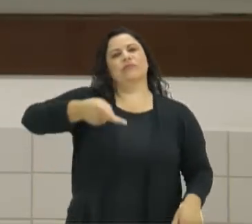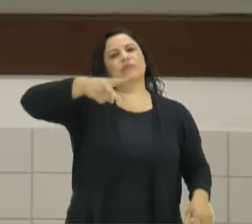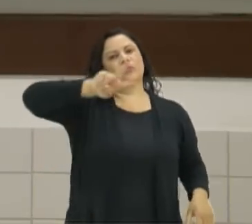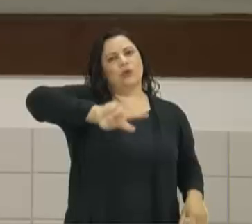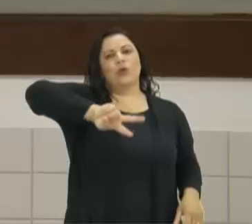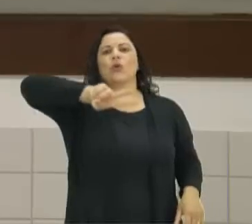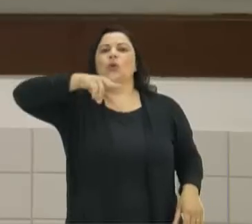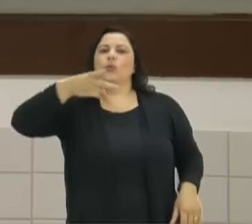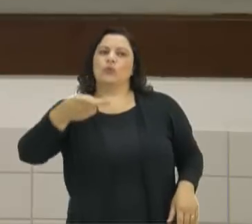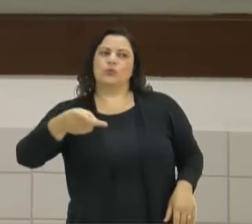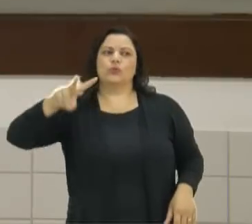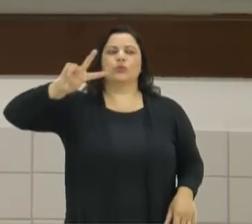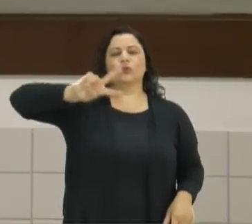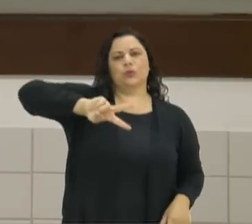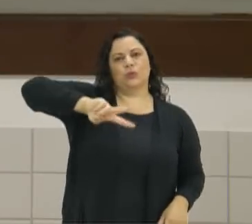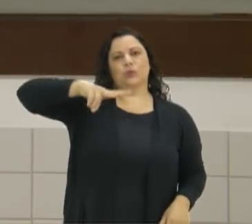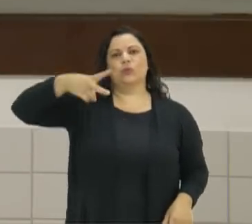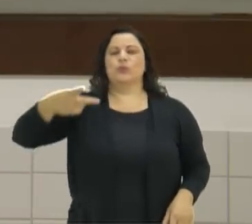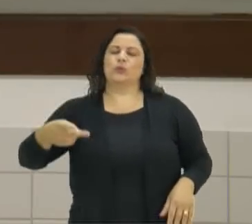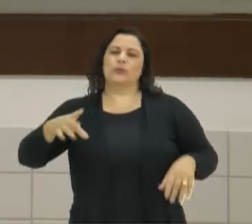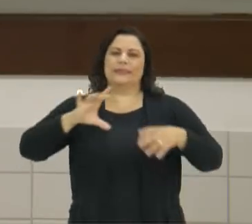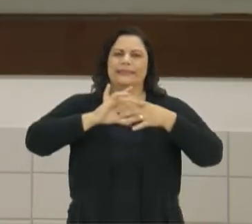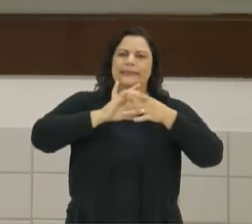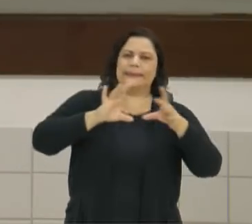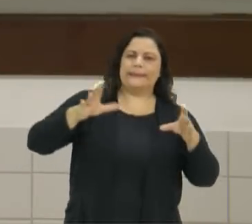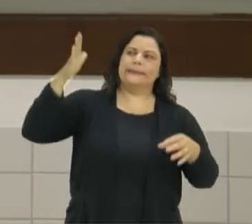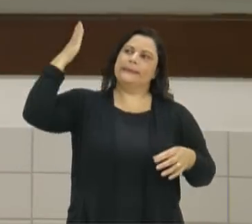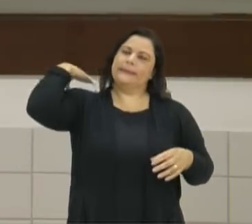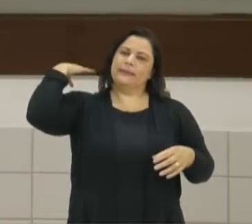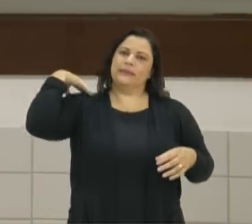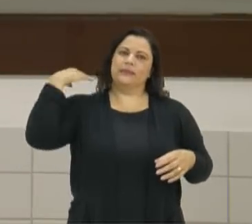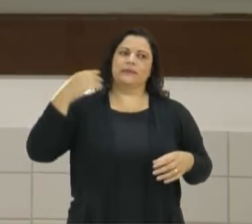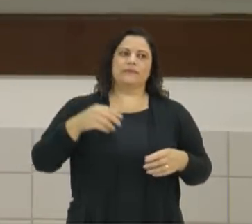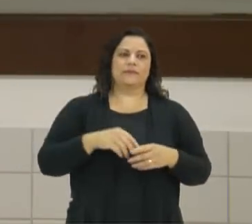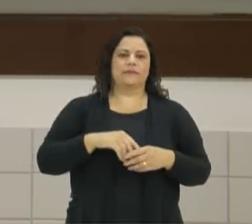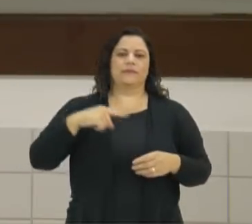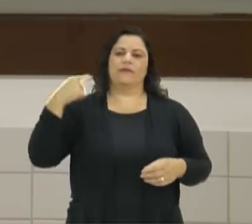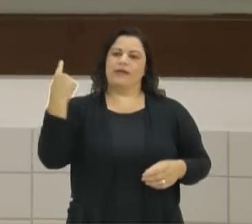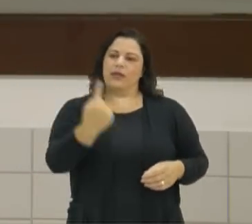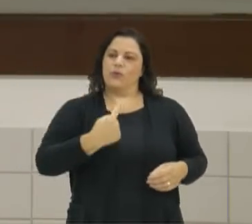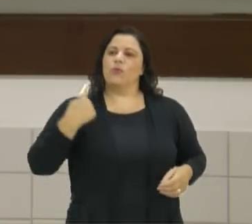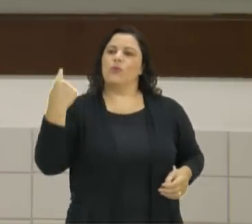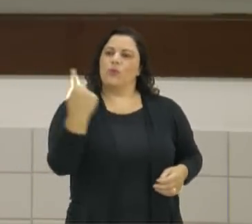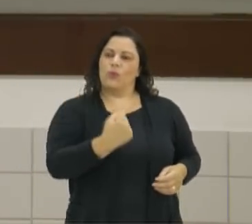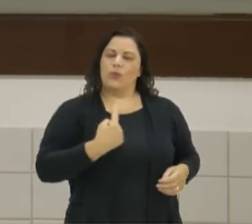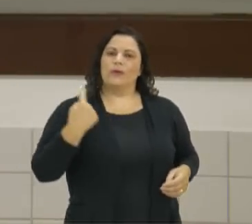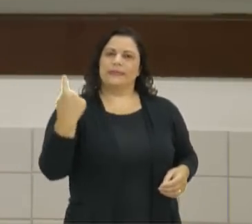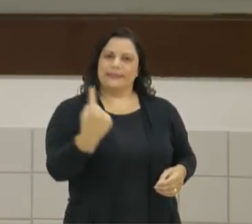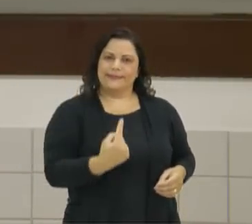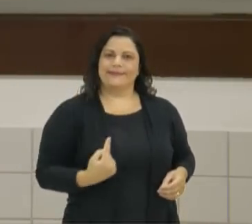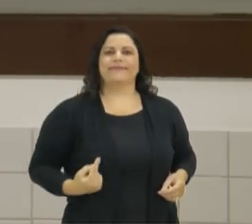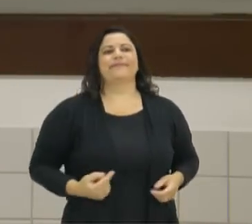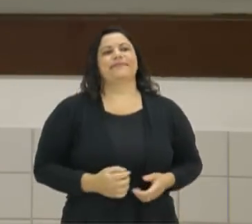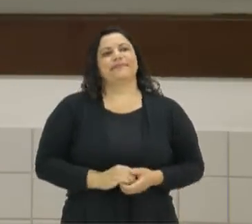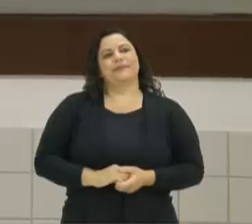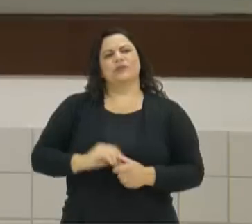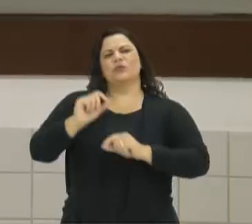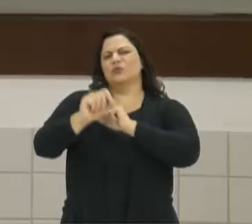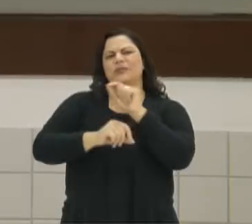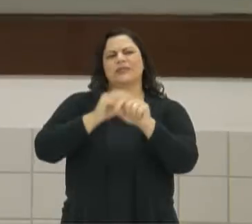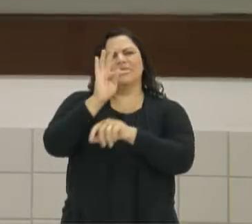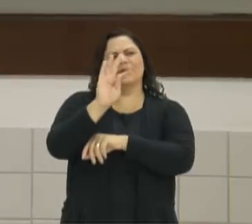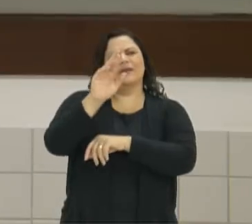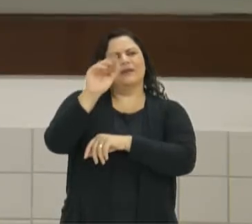de costas, daí uma braçada de crawl e vai rodando na piscina como se fosse um parafuso. O que é o